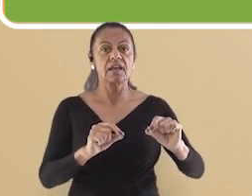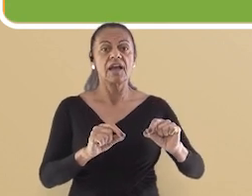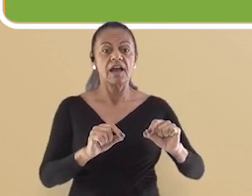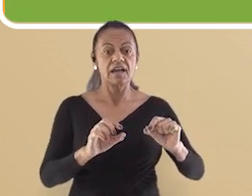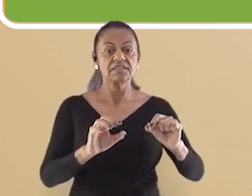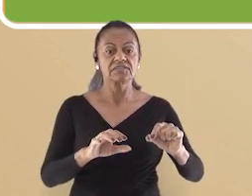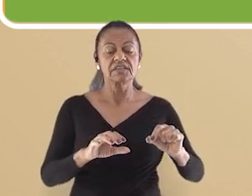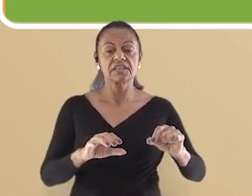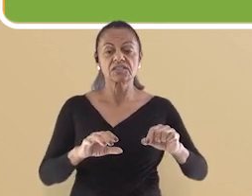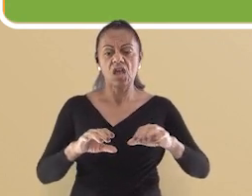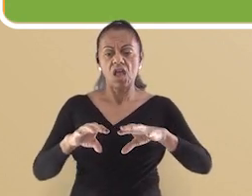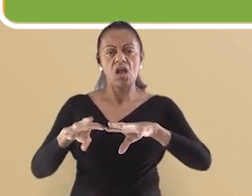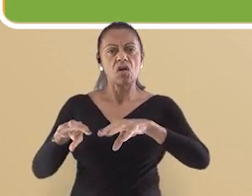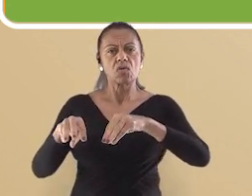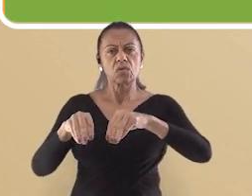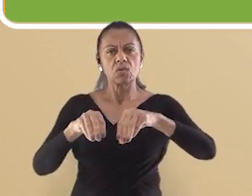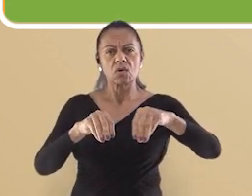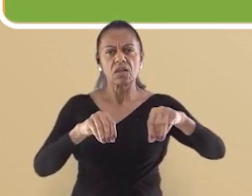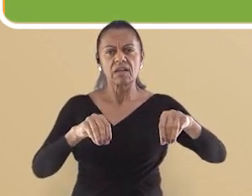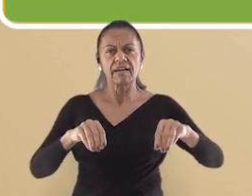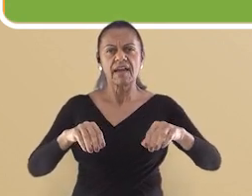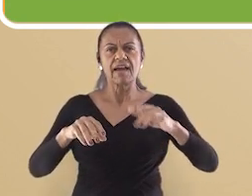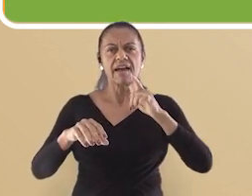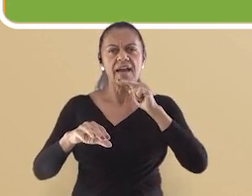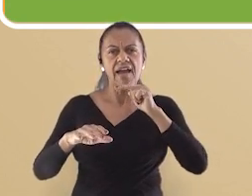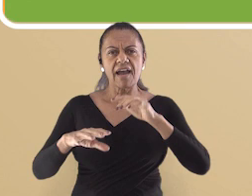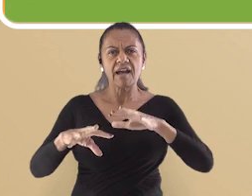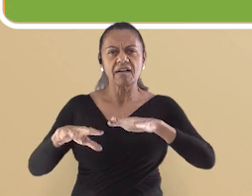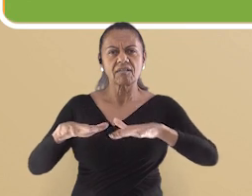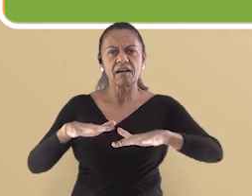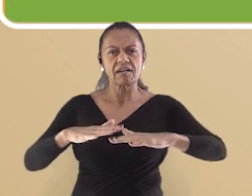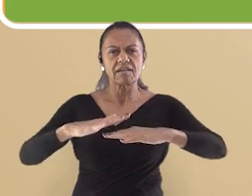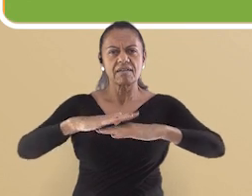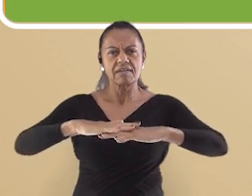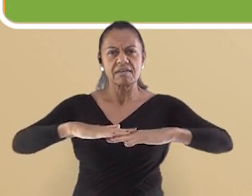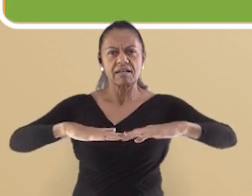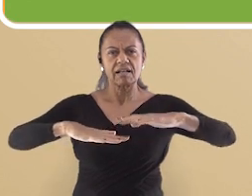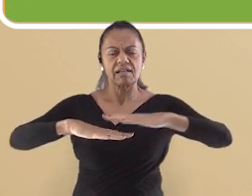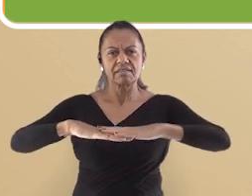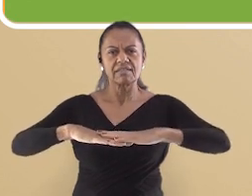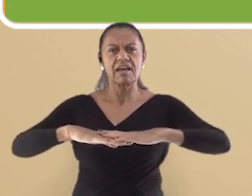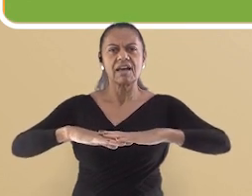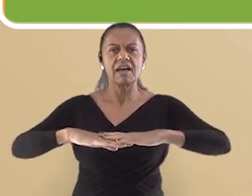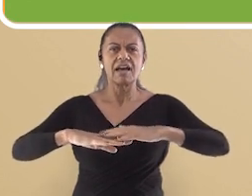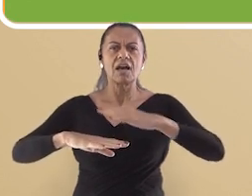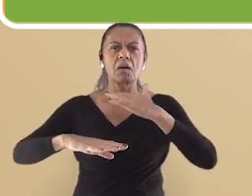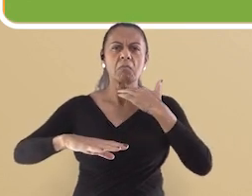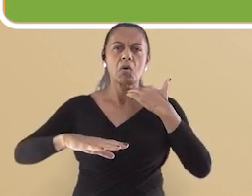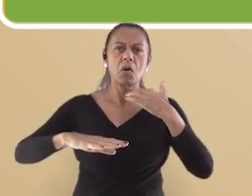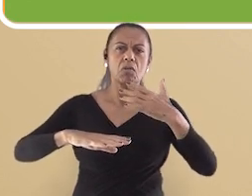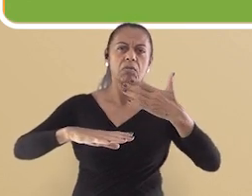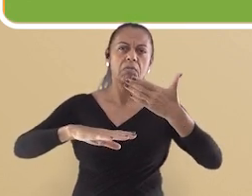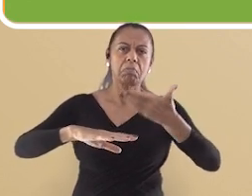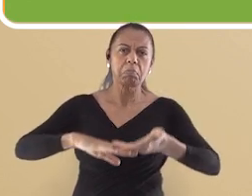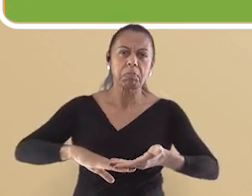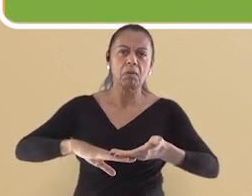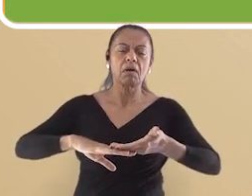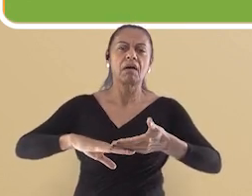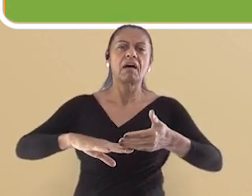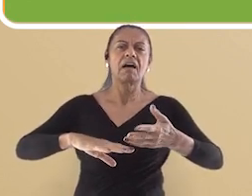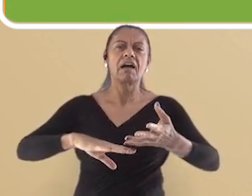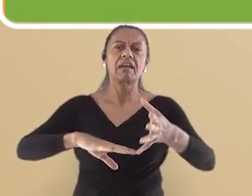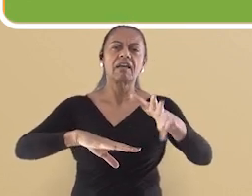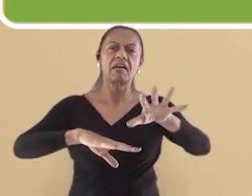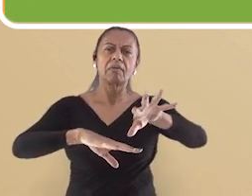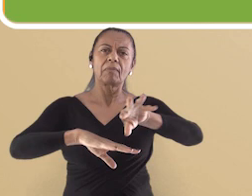São fósseis moldados pela região em que ocorre o processo de fossilização, do qual permanecem as